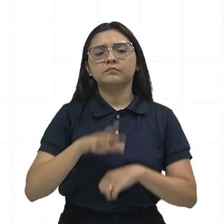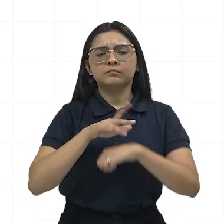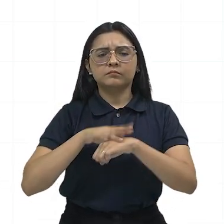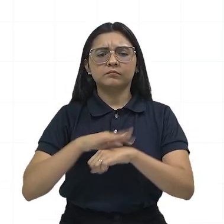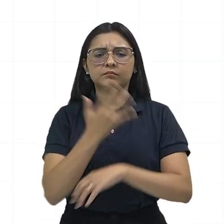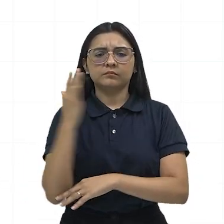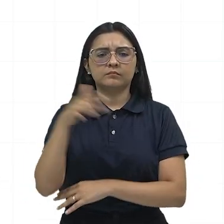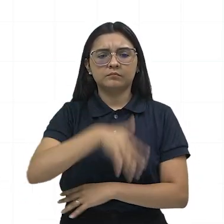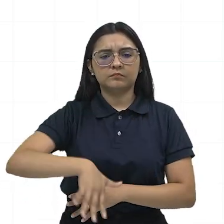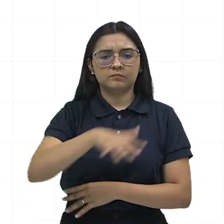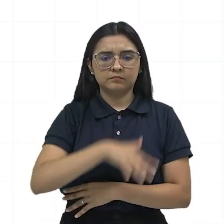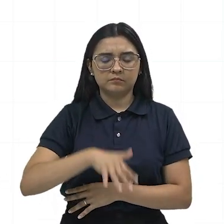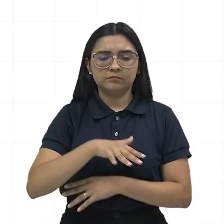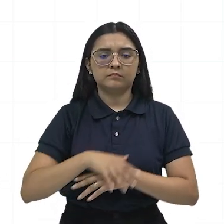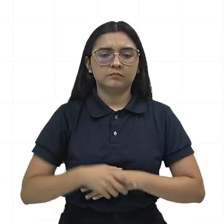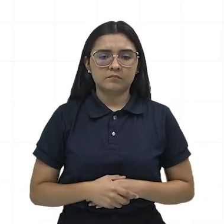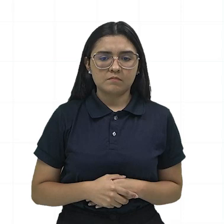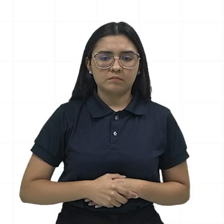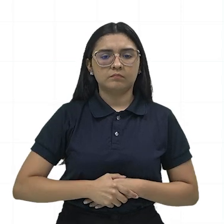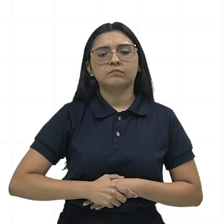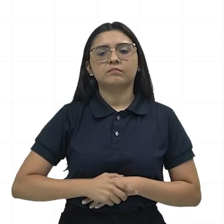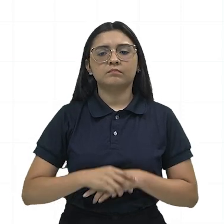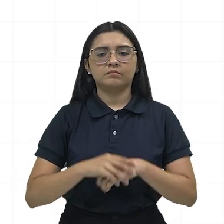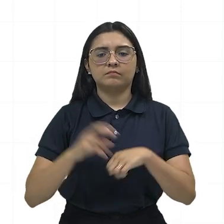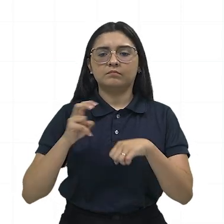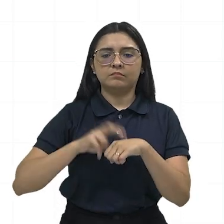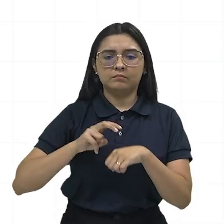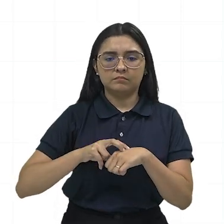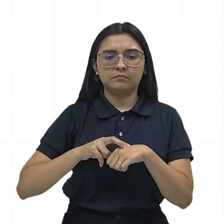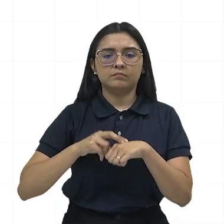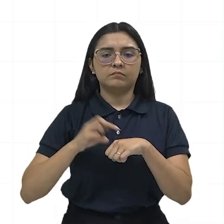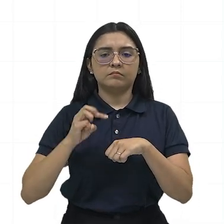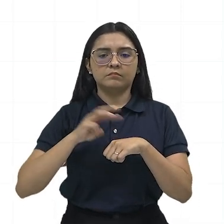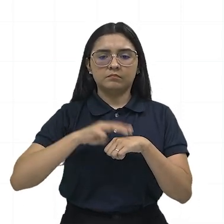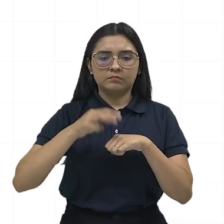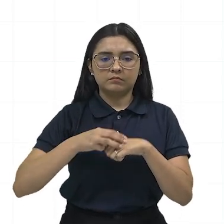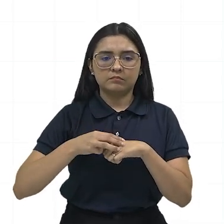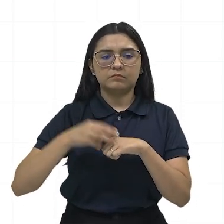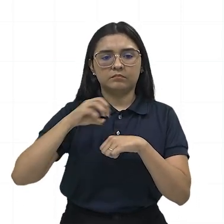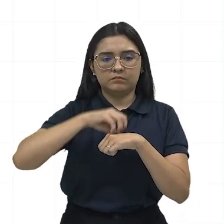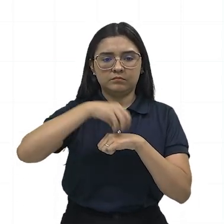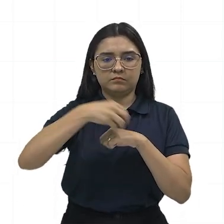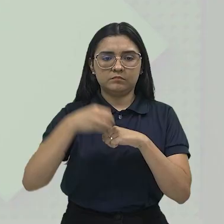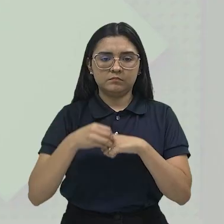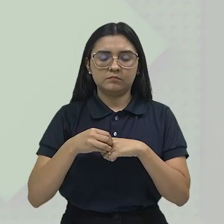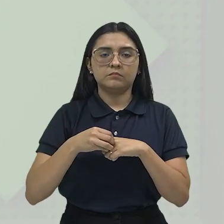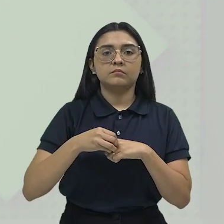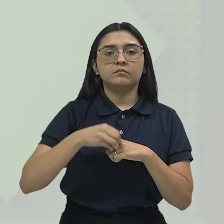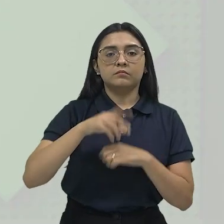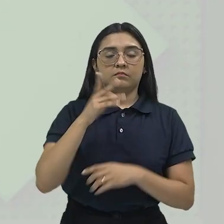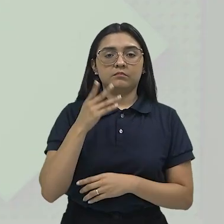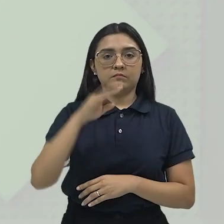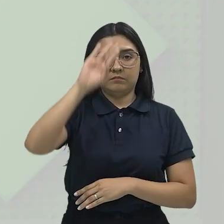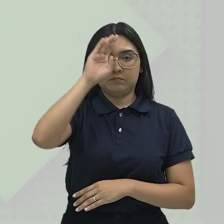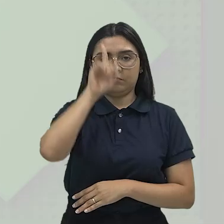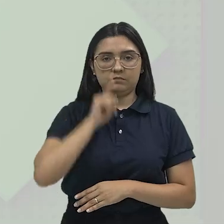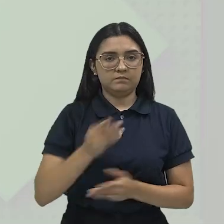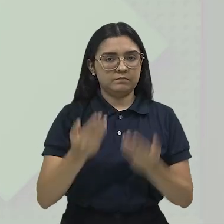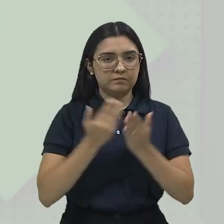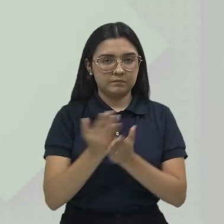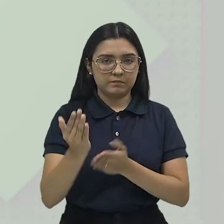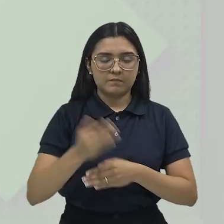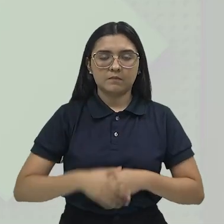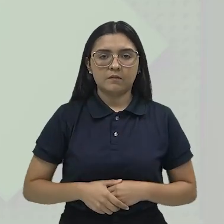doenças tropicais e seus vetores, dengue, zika, chikungunya, febre amarela. Então vamos à nossa